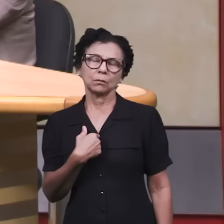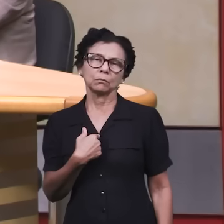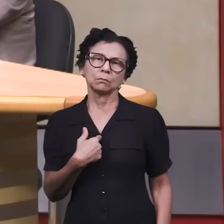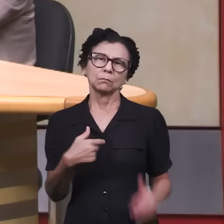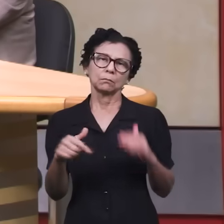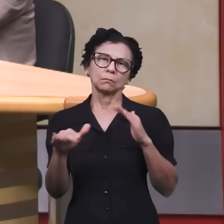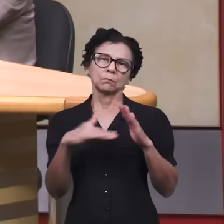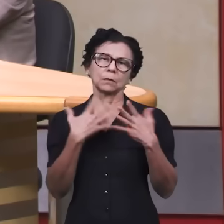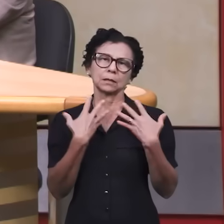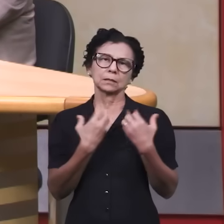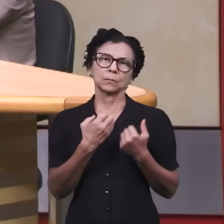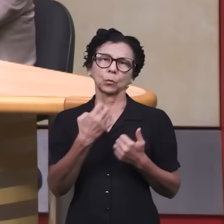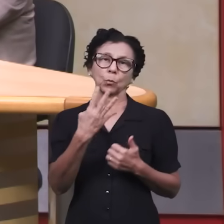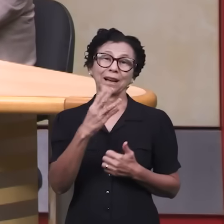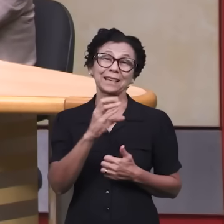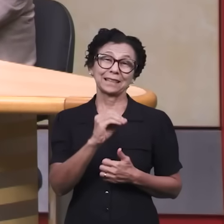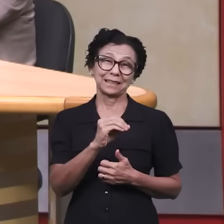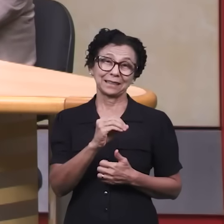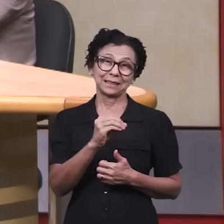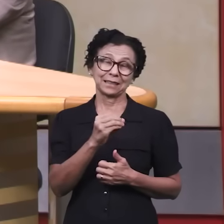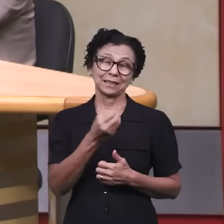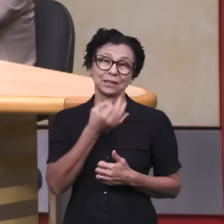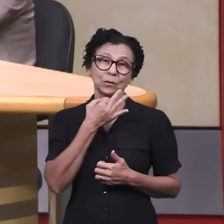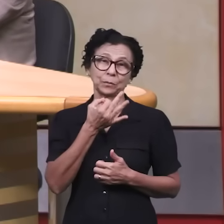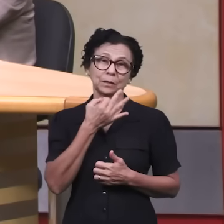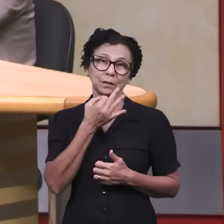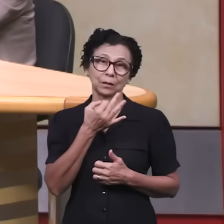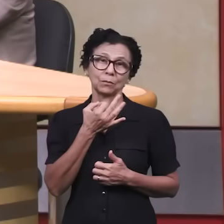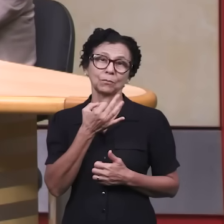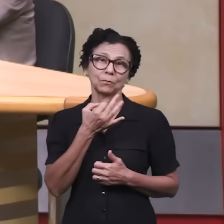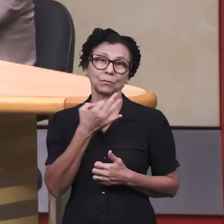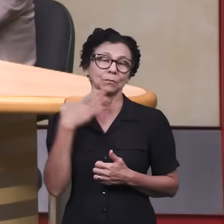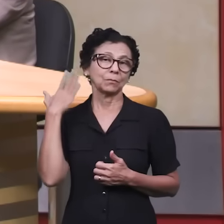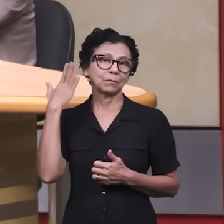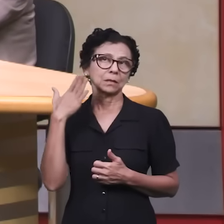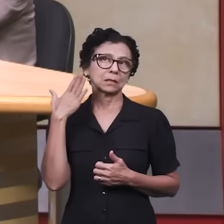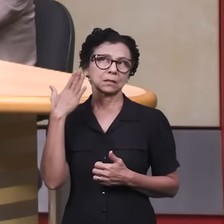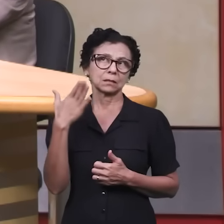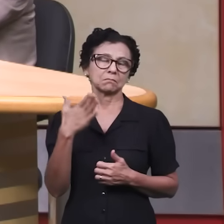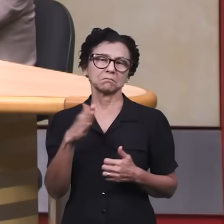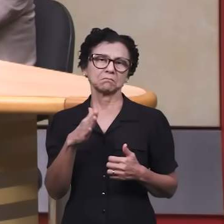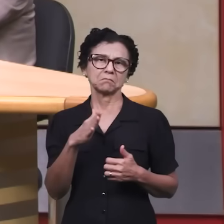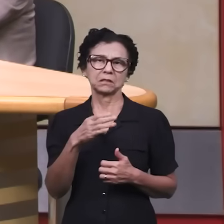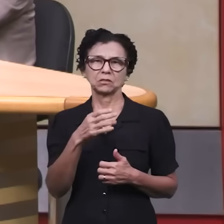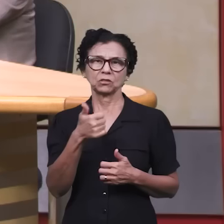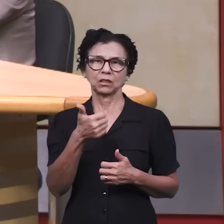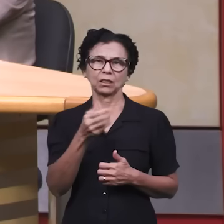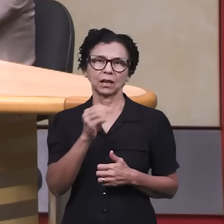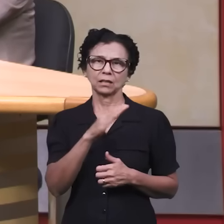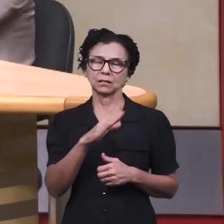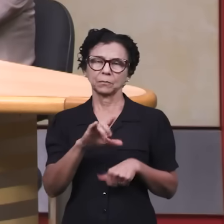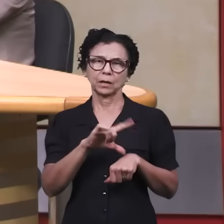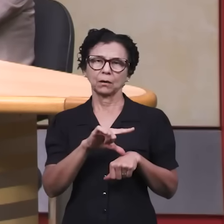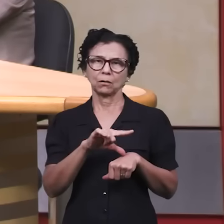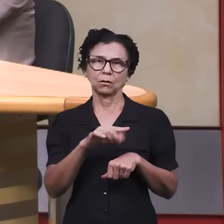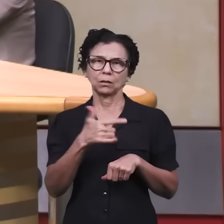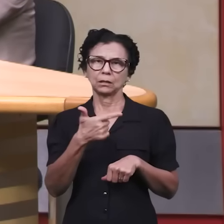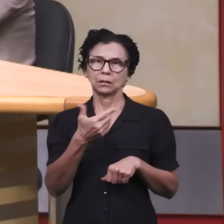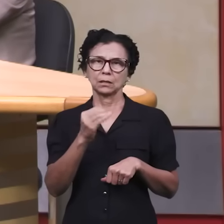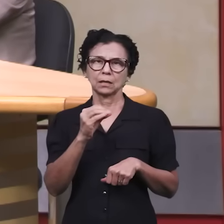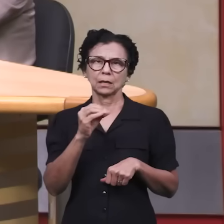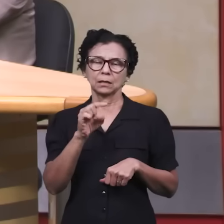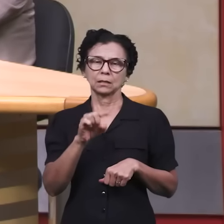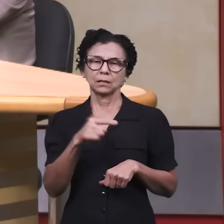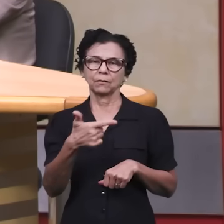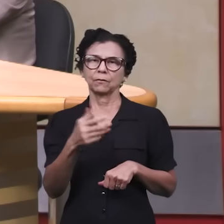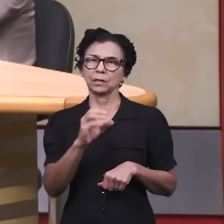volta de 40 sugestões de mensagem. Durante a EBD, naquele período ali de 10h30, 10h20 mais ou menos,